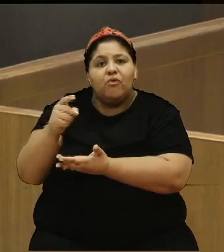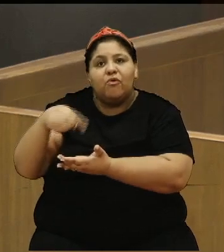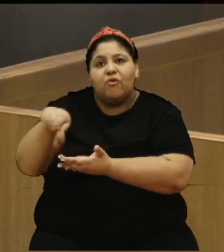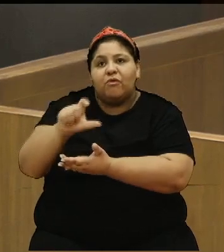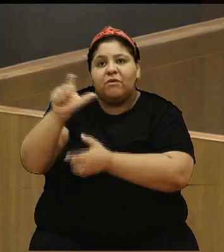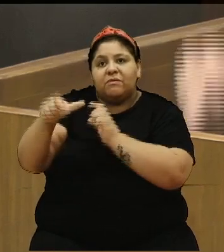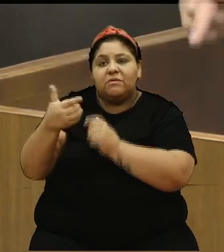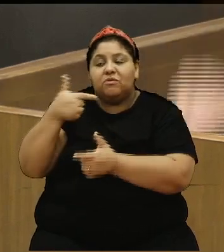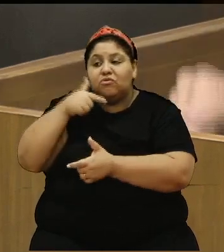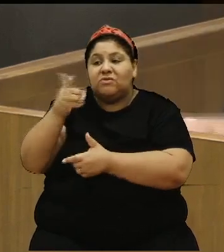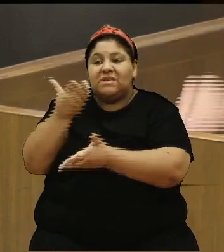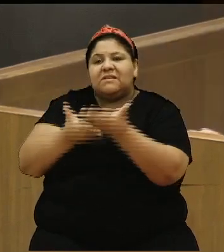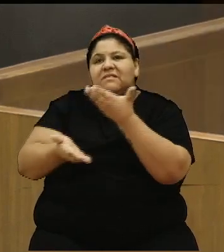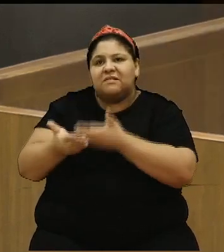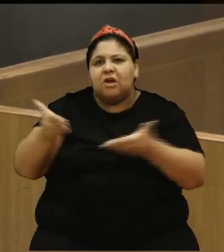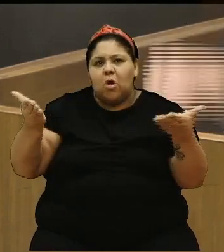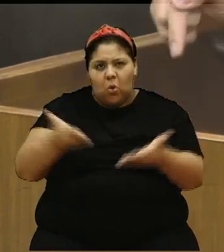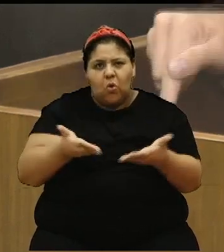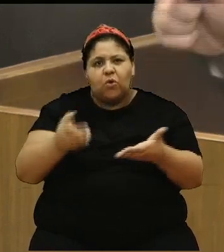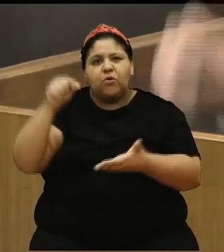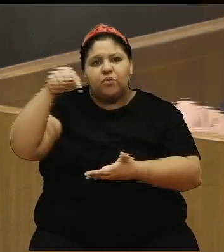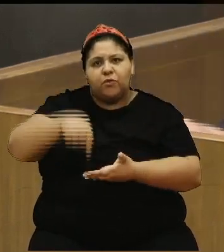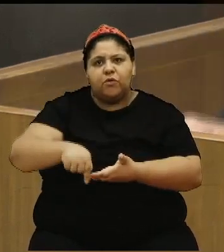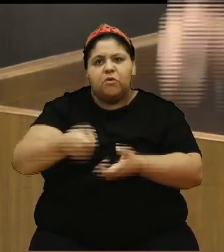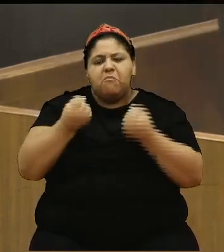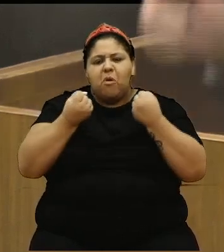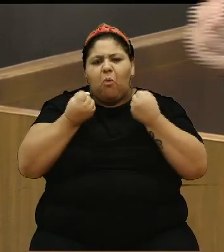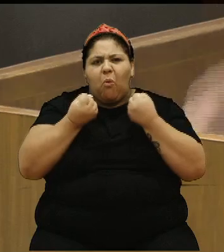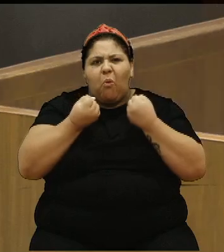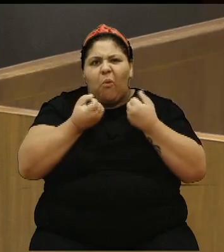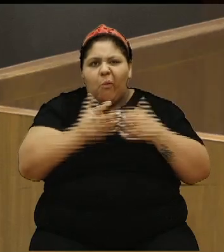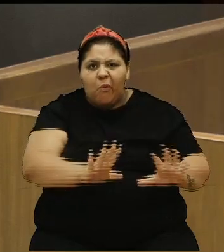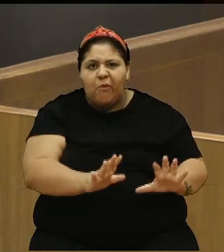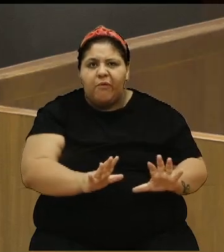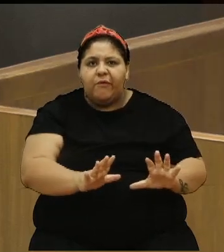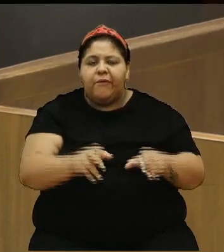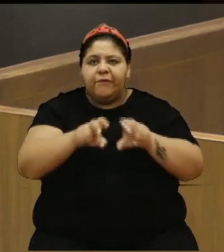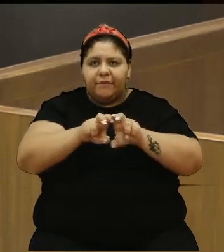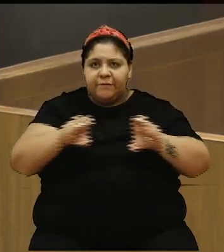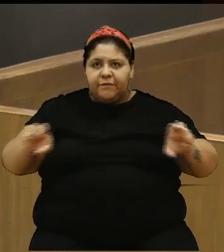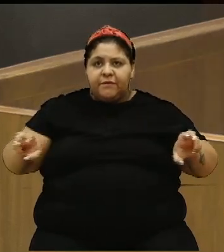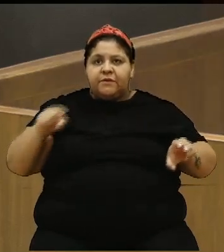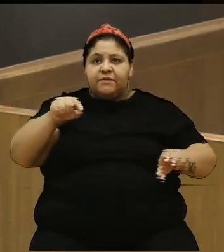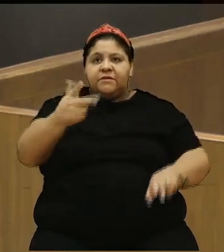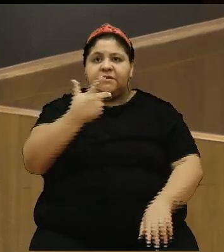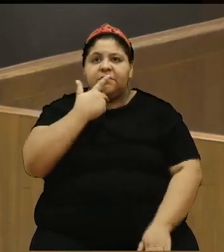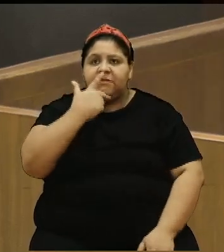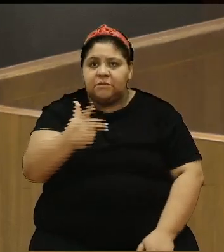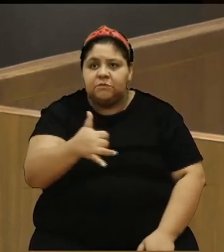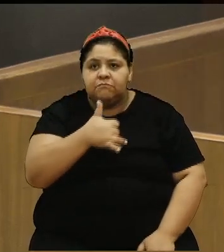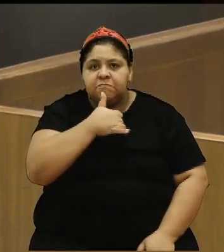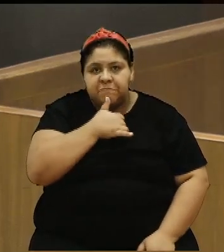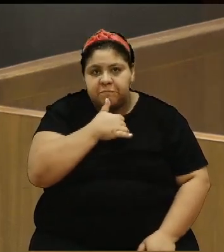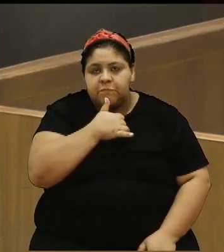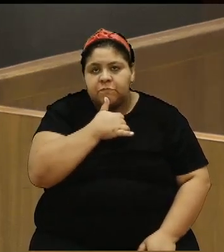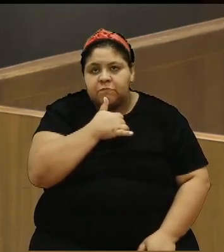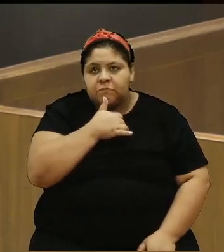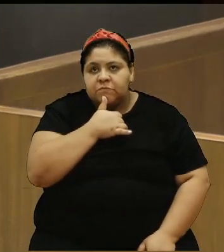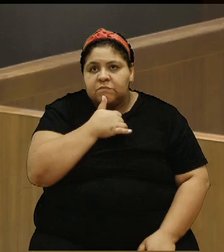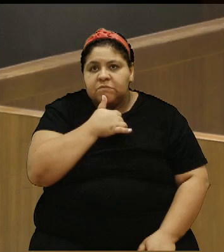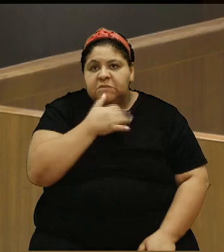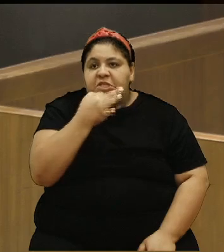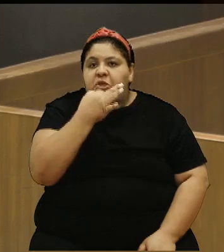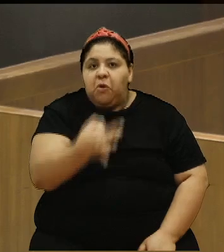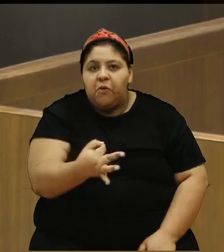não conseguem atendimento. Então, fica aqui o meu repúdio e o repúdio da nossa bancada a essa fala triste,